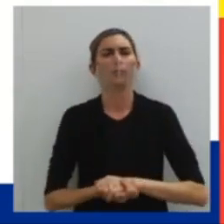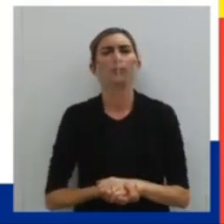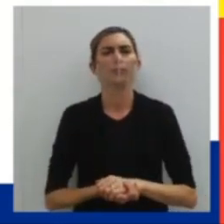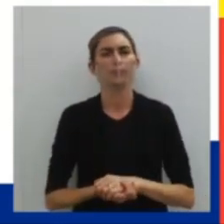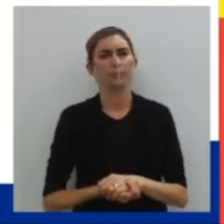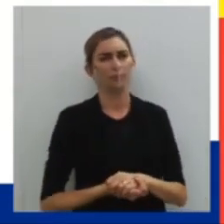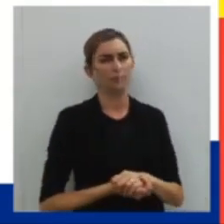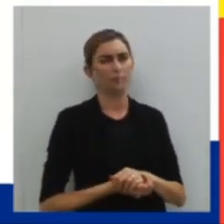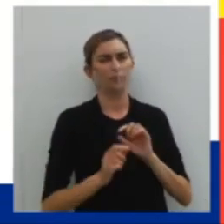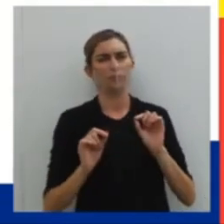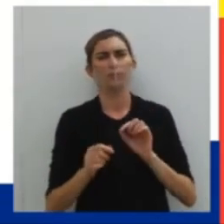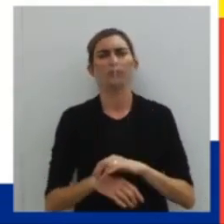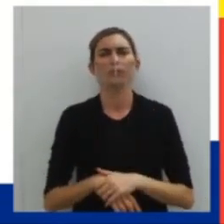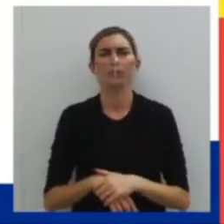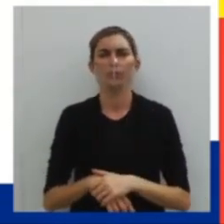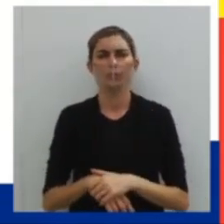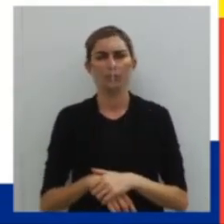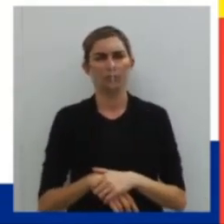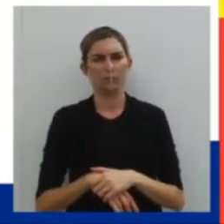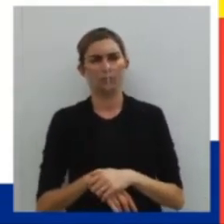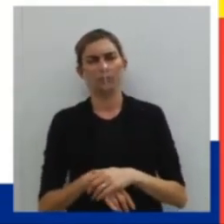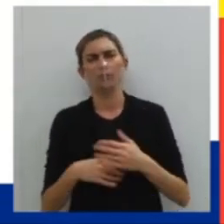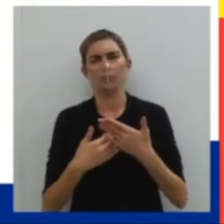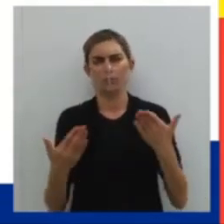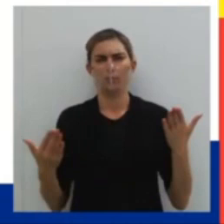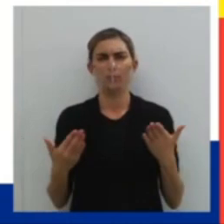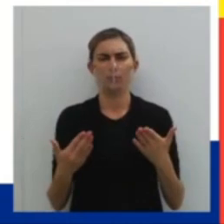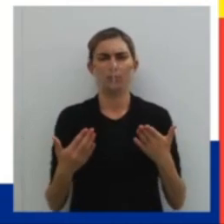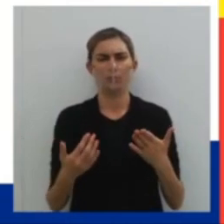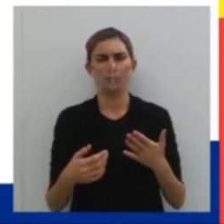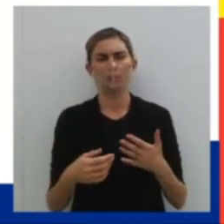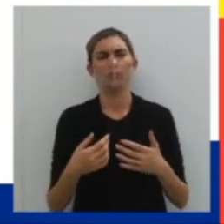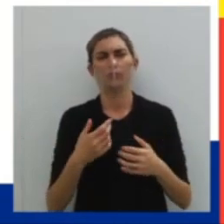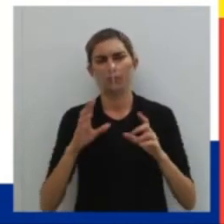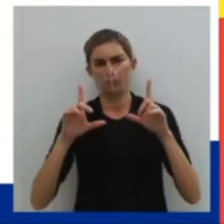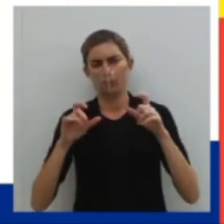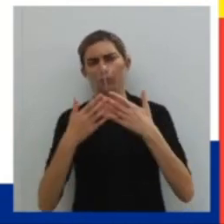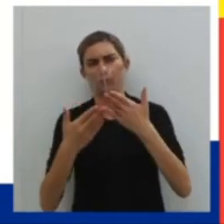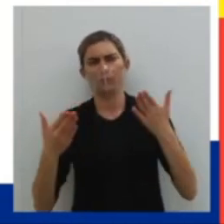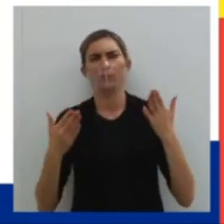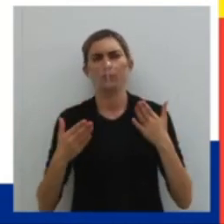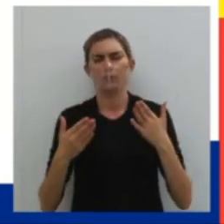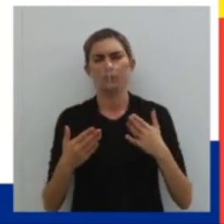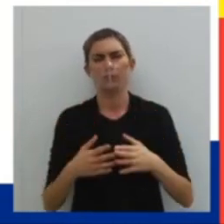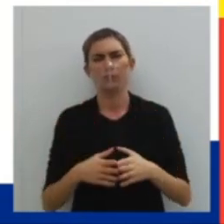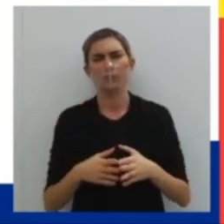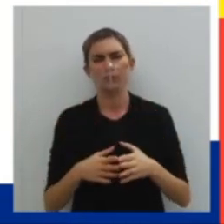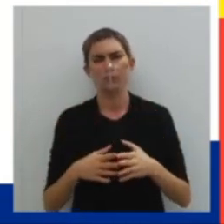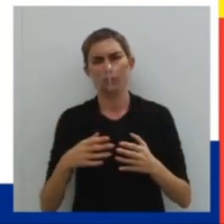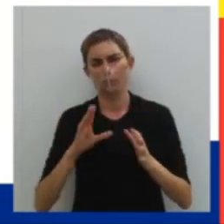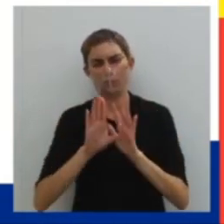Isso. Cadê agora? Então, essa tela merece um print, merece uma anotação do teu caderno, porque